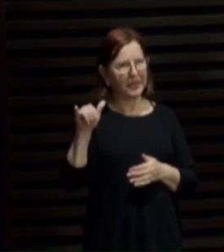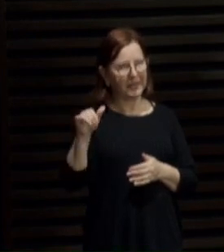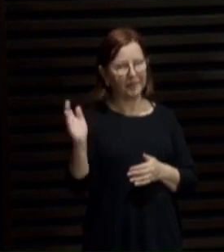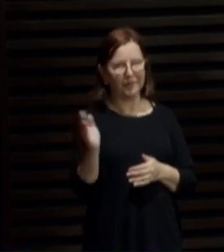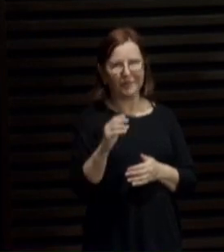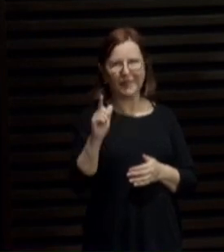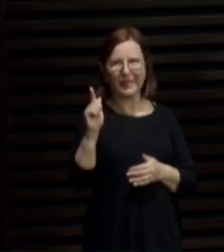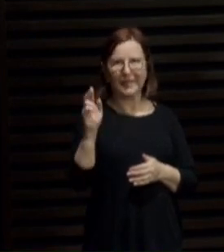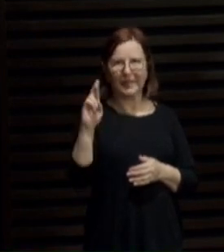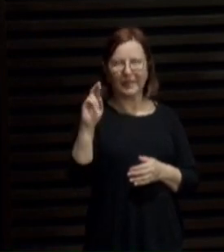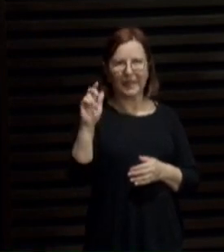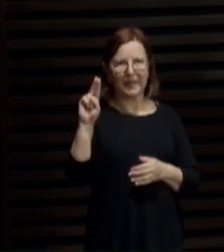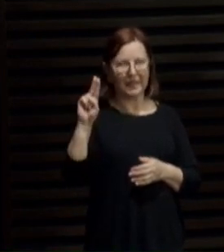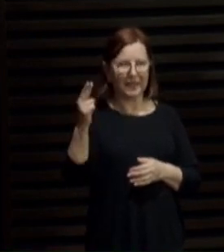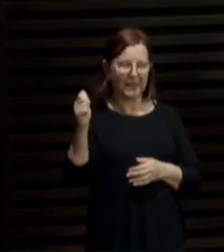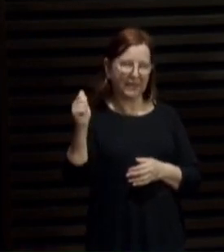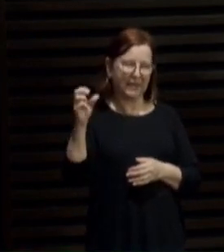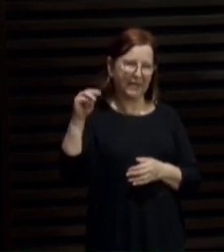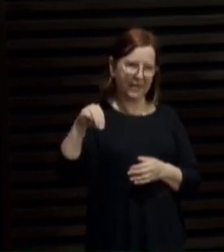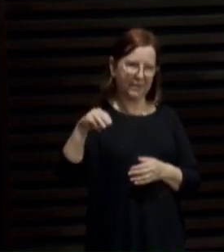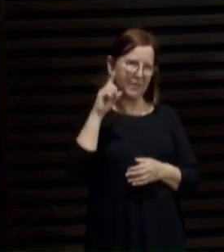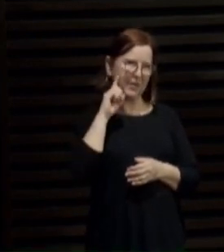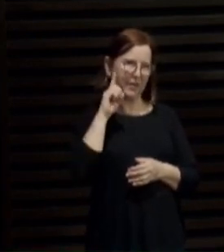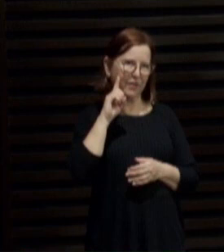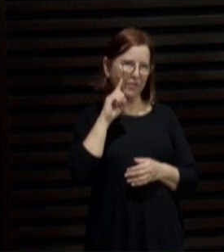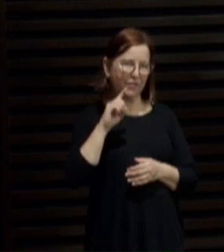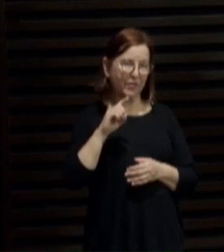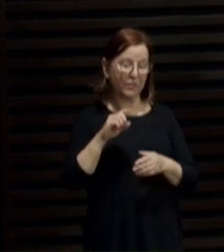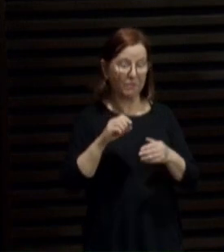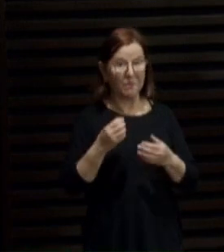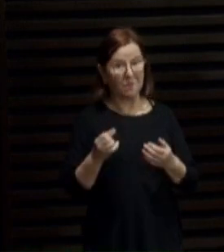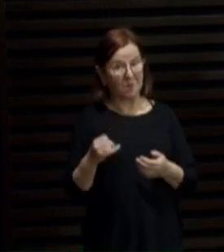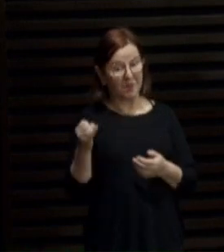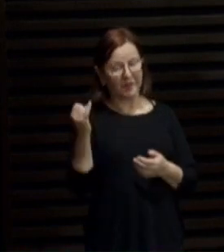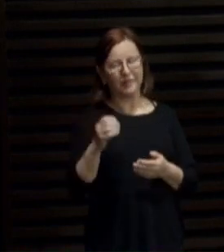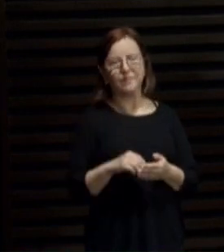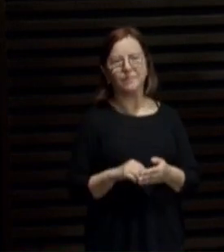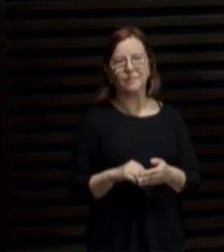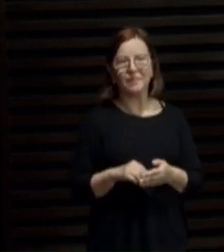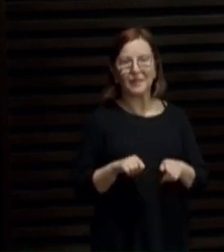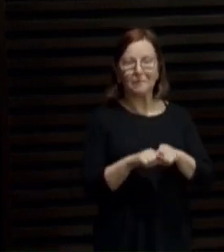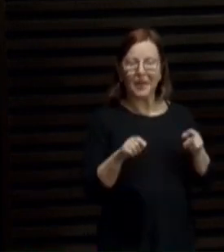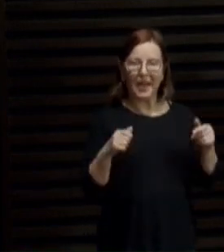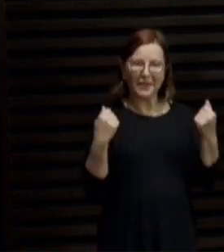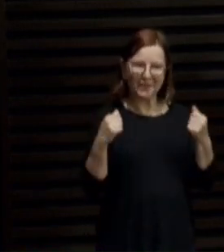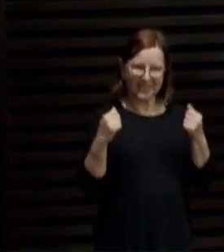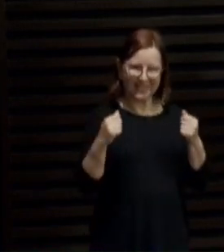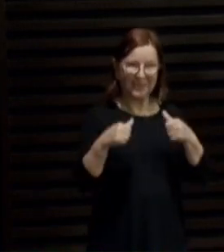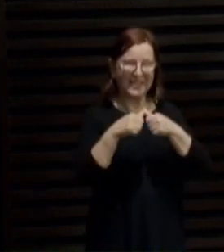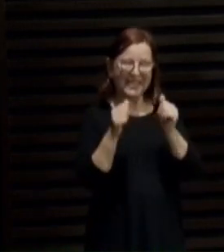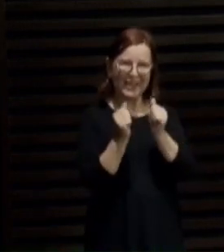precisamos nos reunir com a igreja militante, se esperamos nos reunir com a